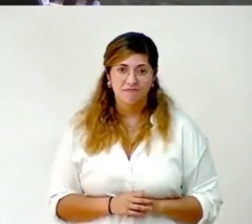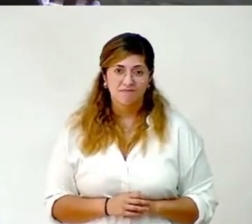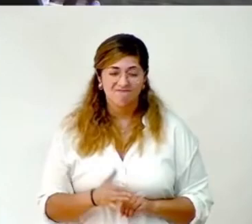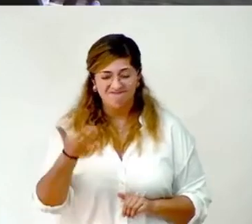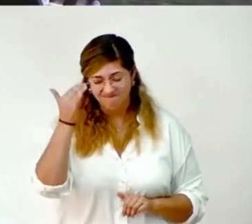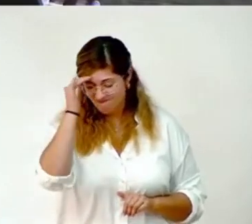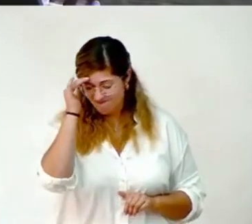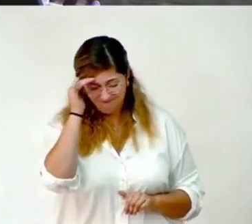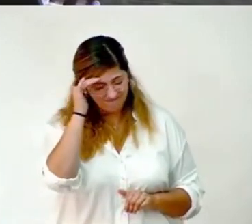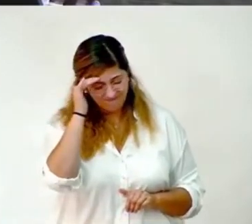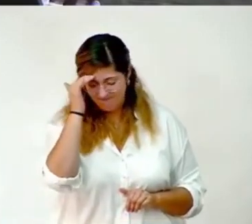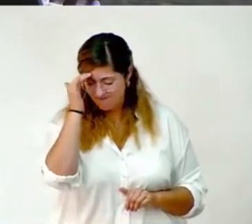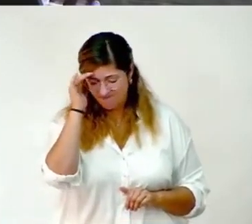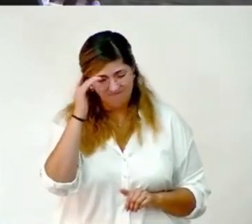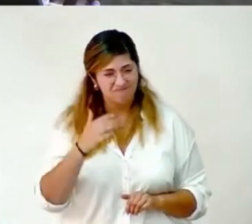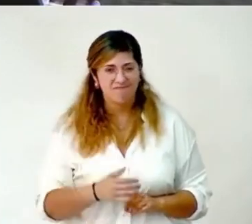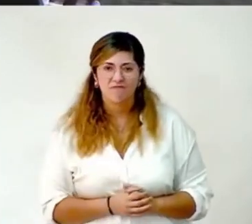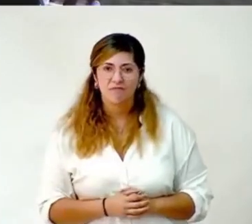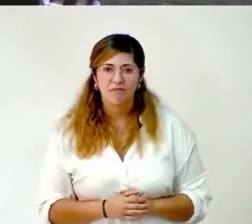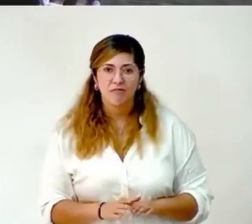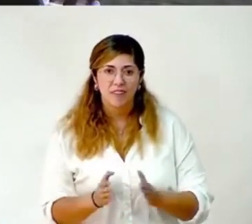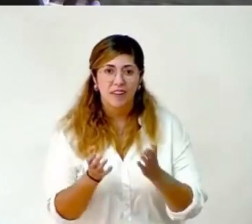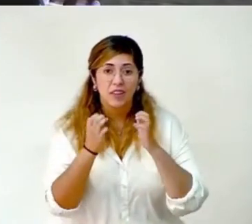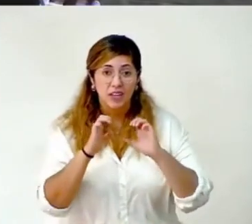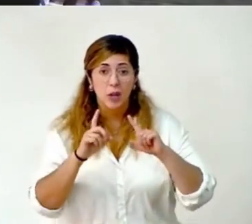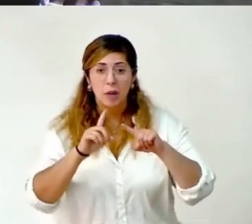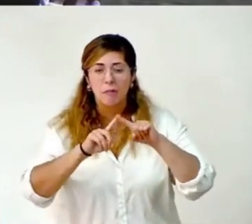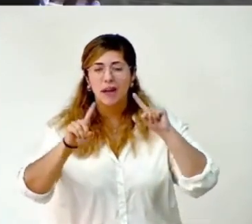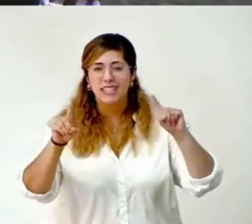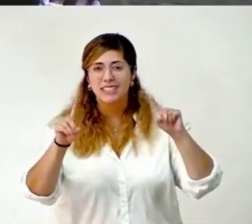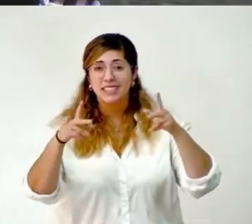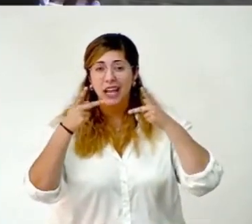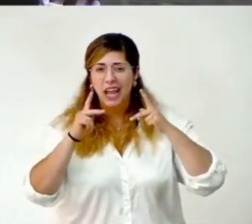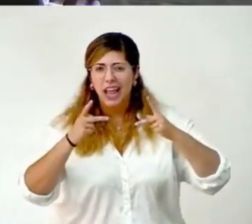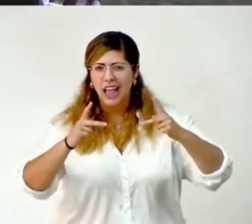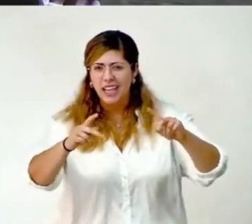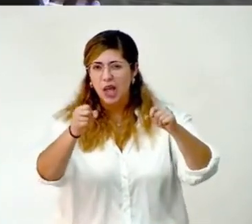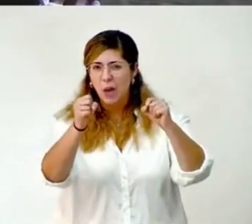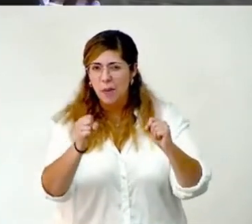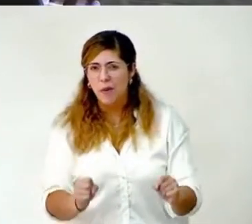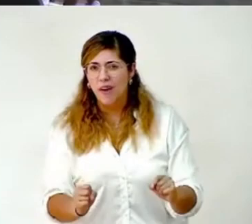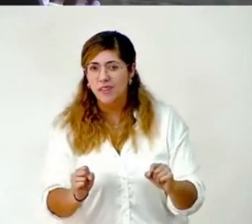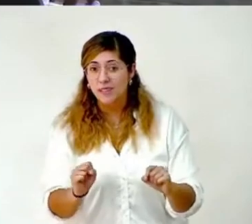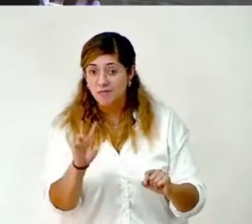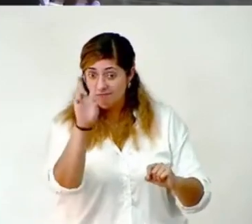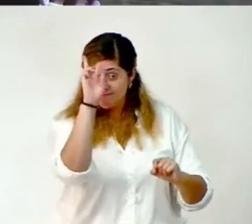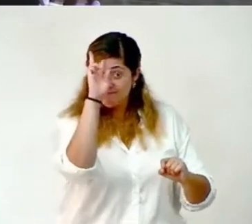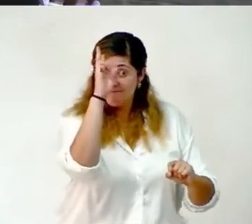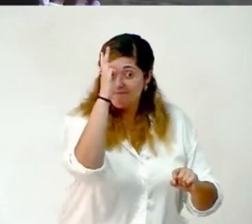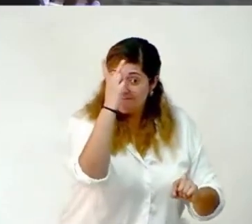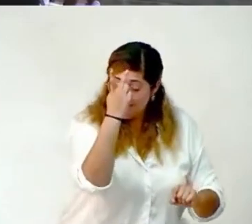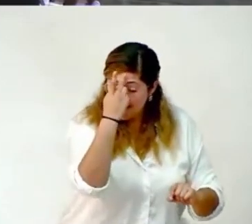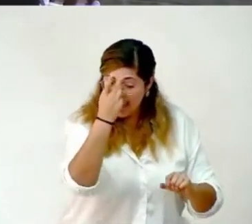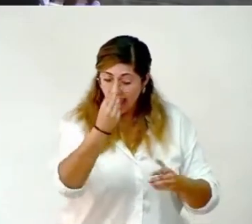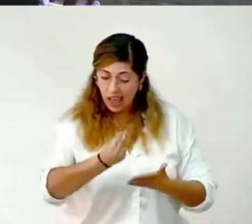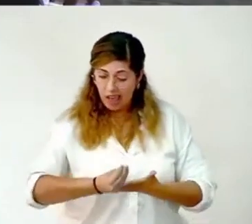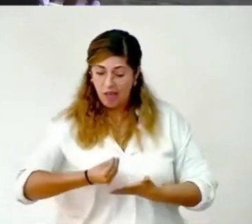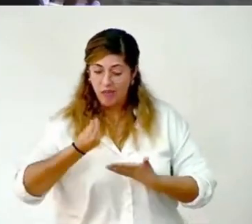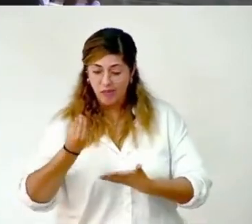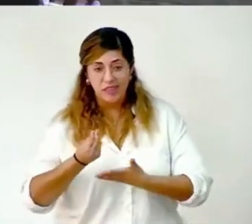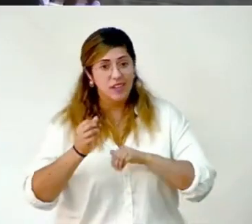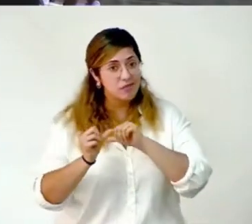Essa mensagem deve transformar a minha vida. Se a minha vida não está sendo transformada, há algo de